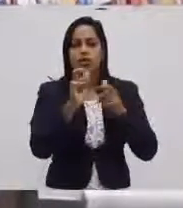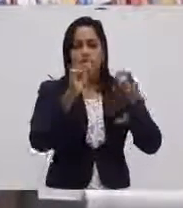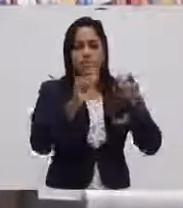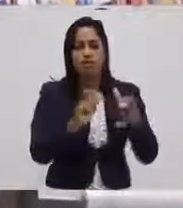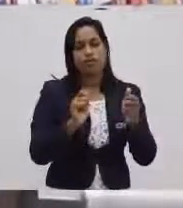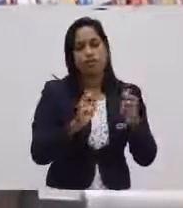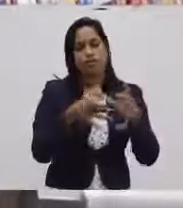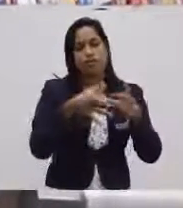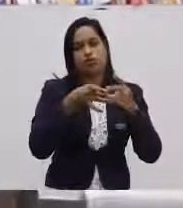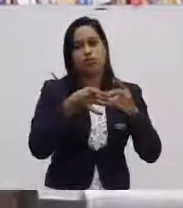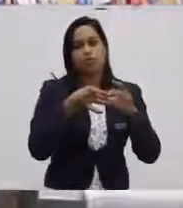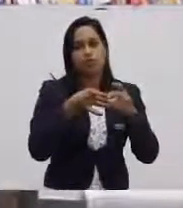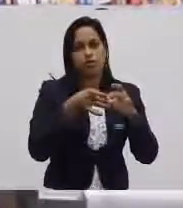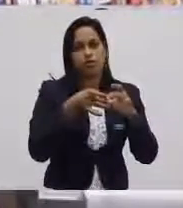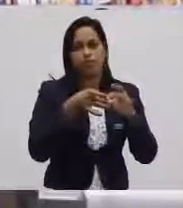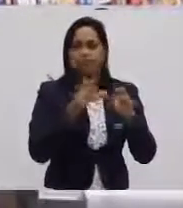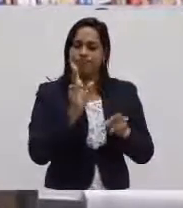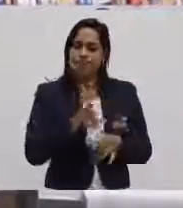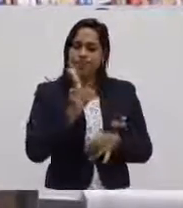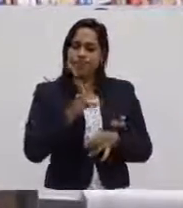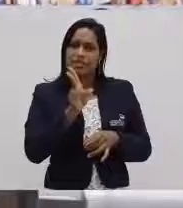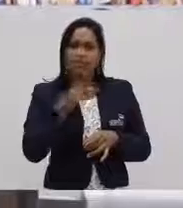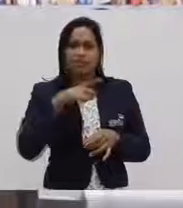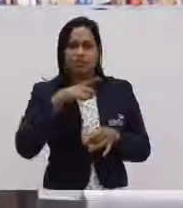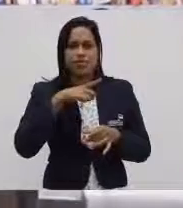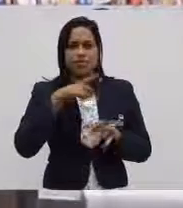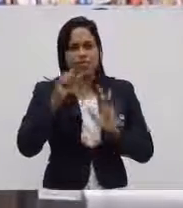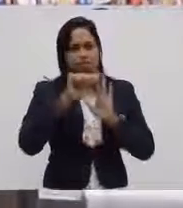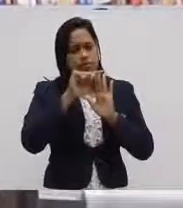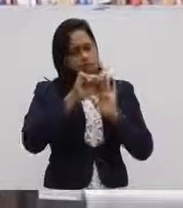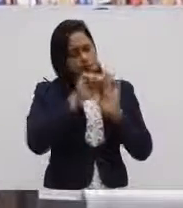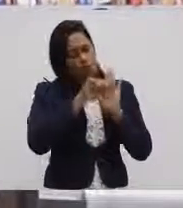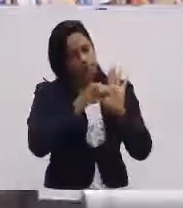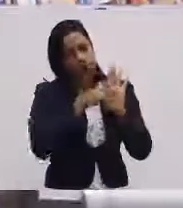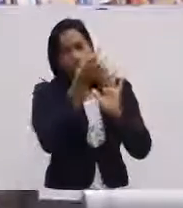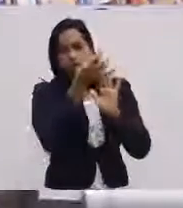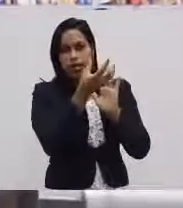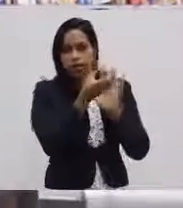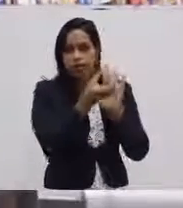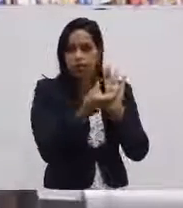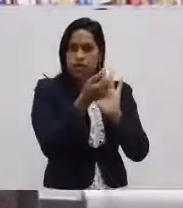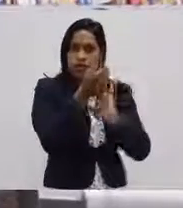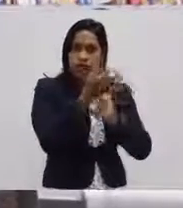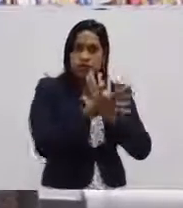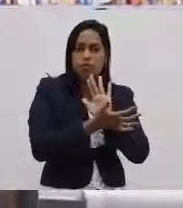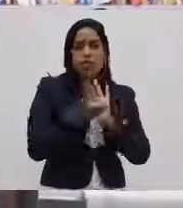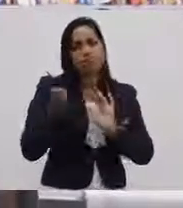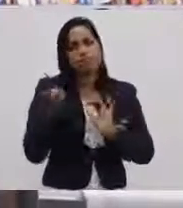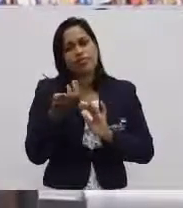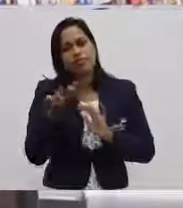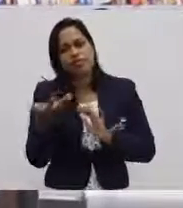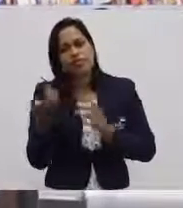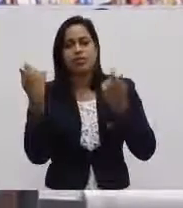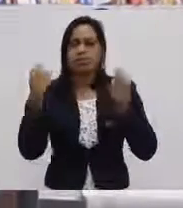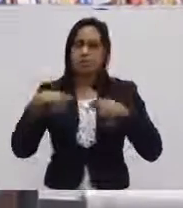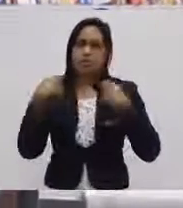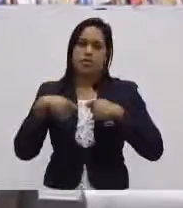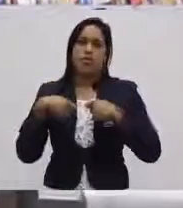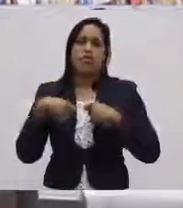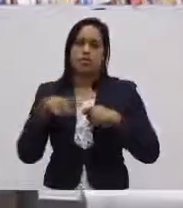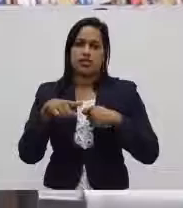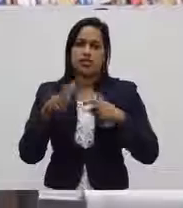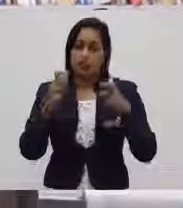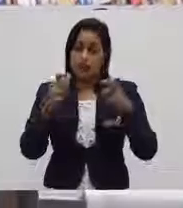localizados juntos, onde será percorrido um roteiro de processo a processo, de acordo com as necessidades. O